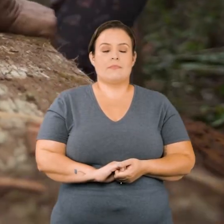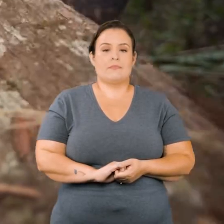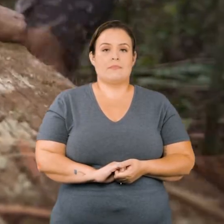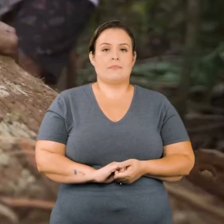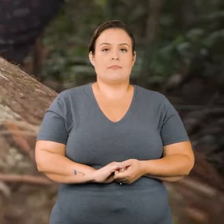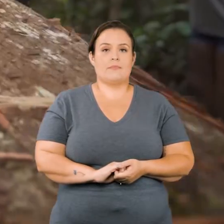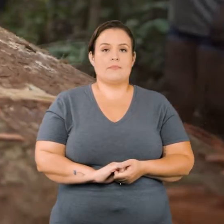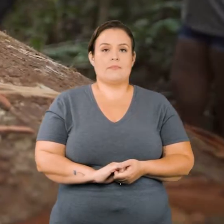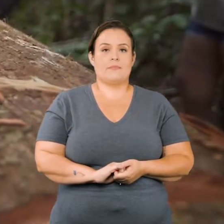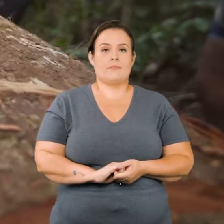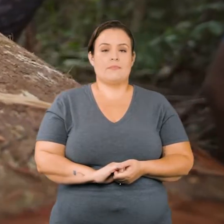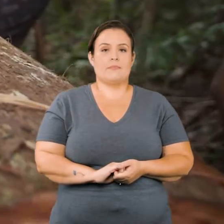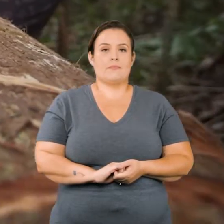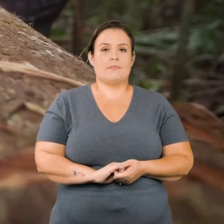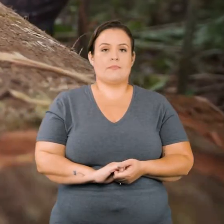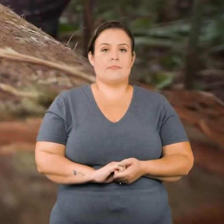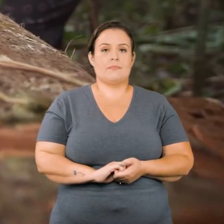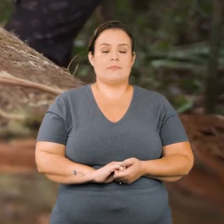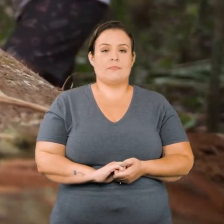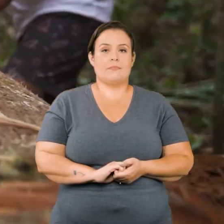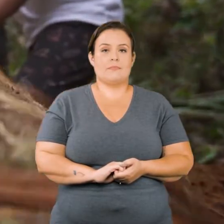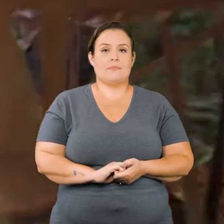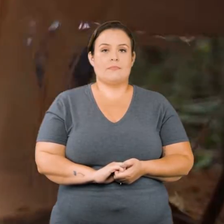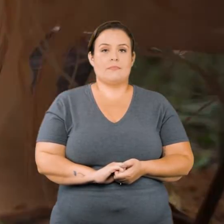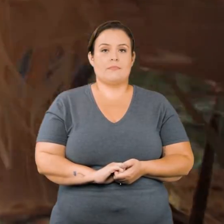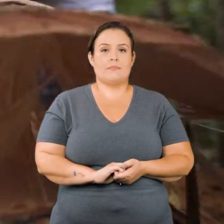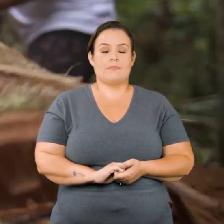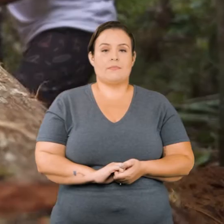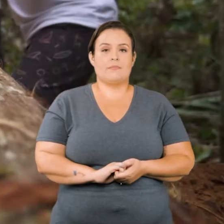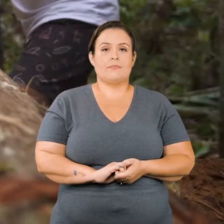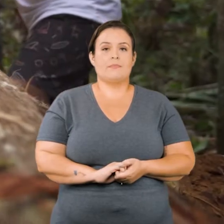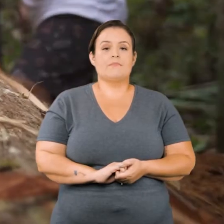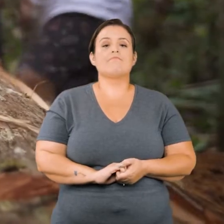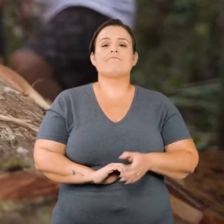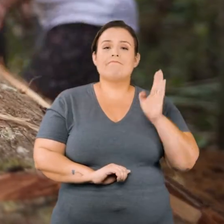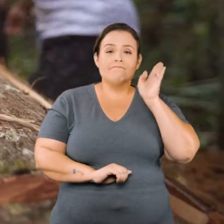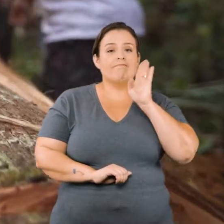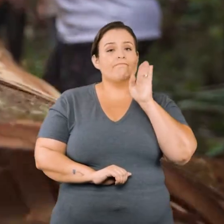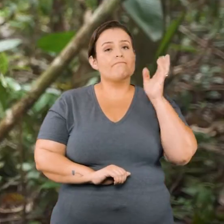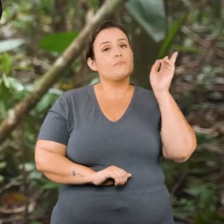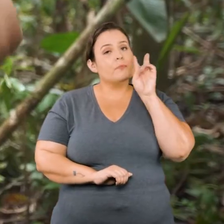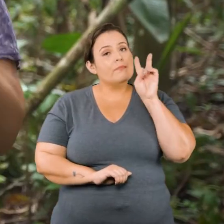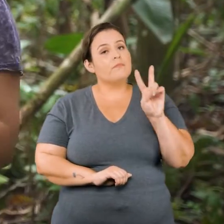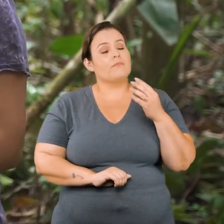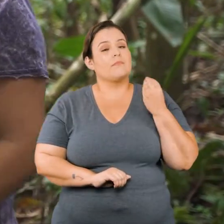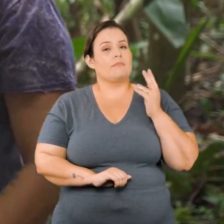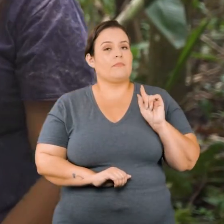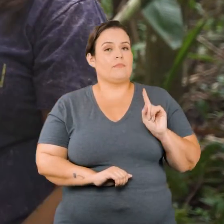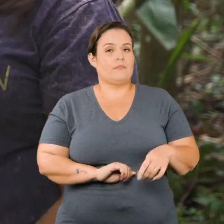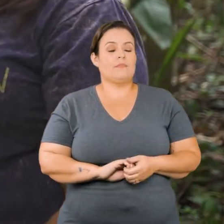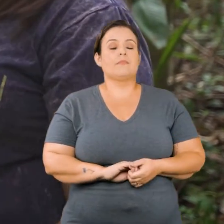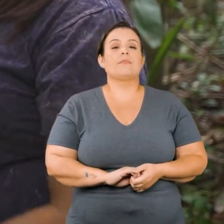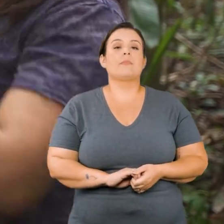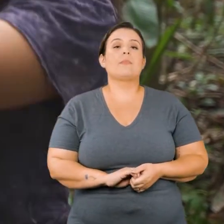supervisora da escola. Os indígenas tiram uma grossa tira da casca da árvore. Foi muito legal. Vim ver como que